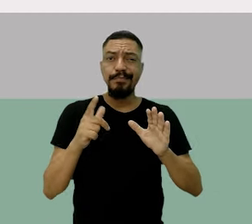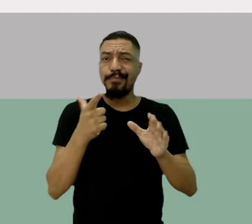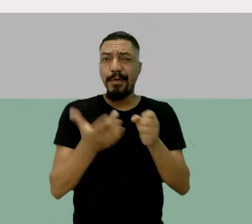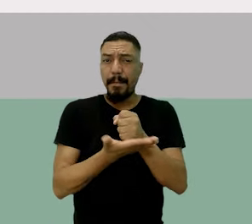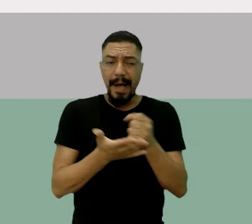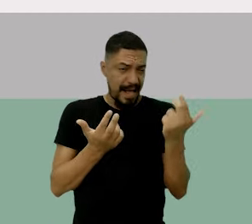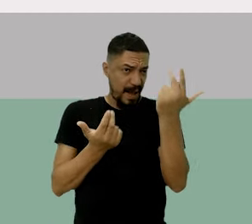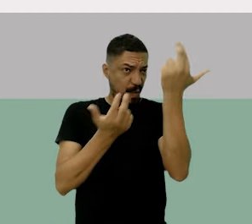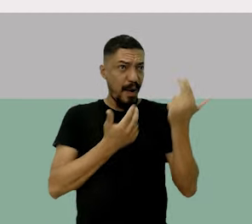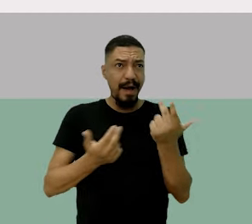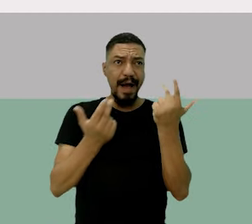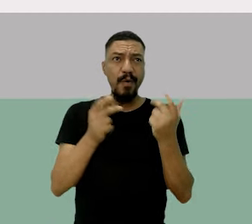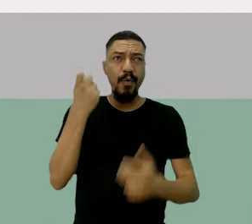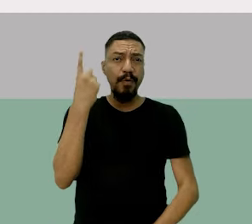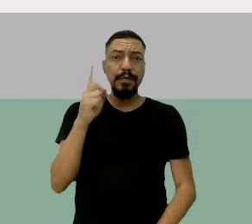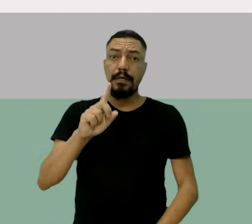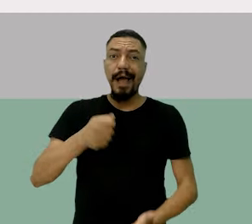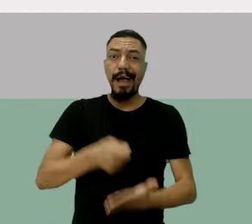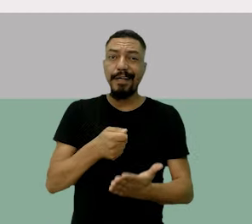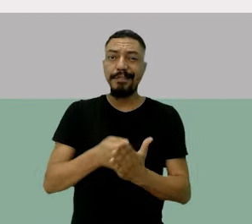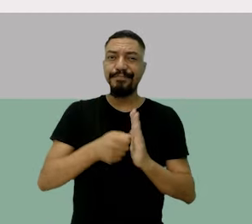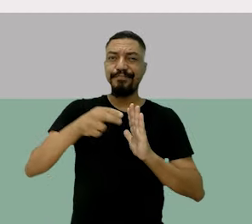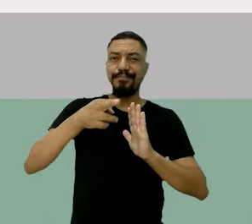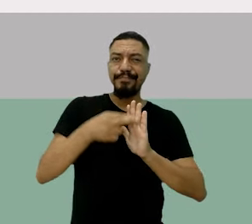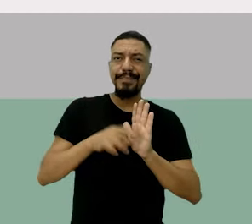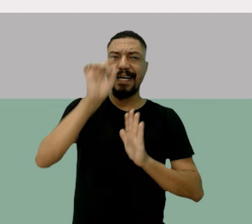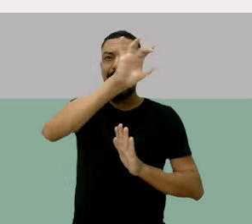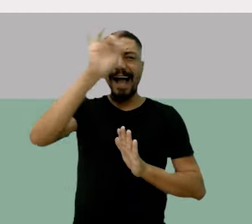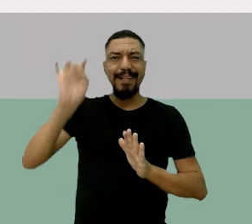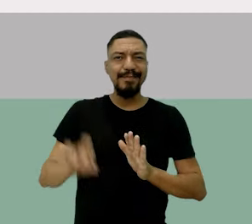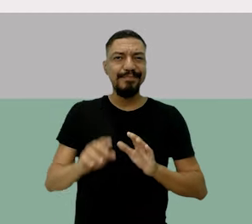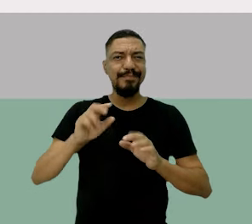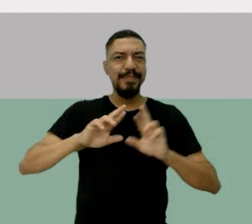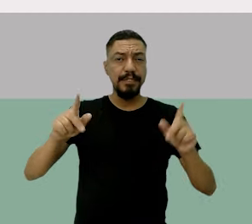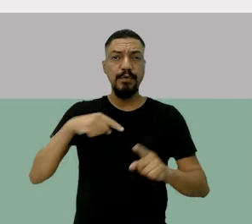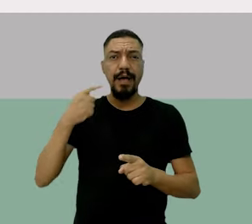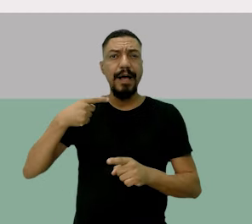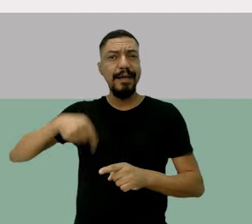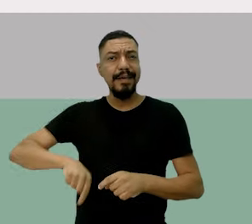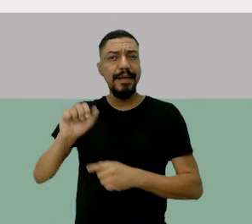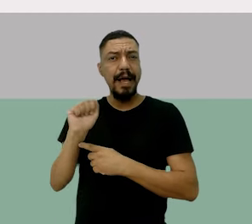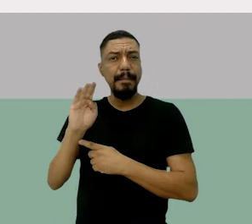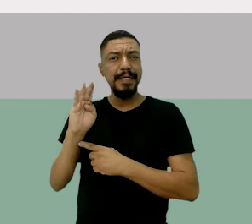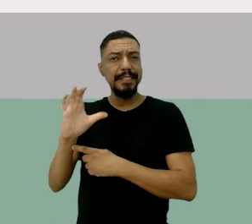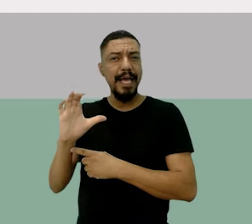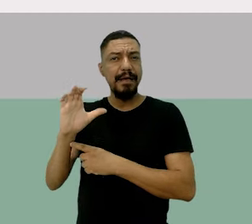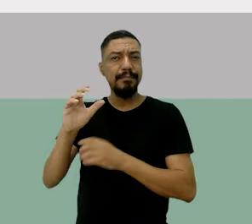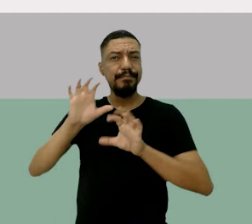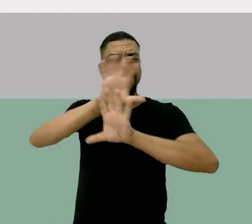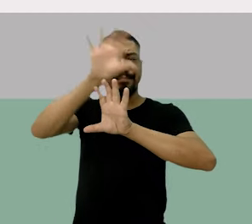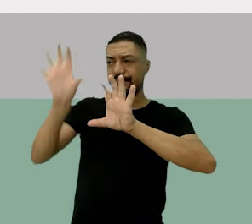as exigências são diferentes. Porque, ainda mais a gente que está no ABC, que produz em todas as